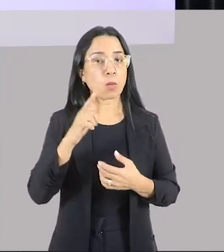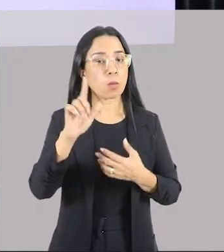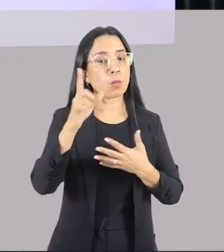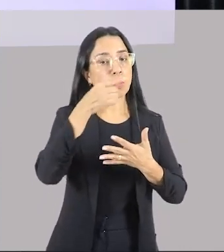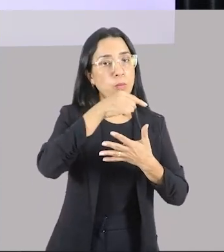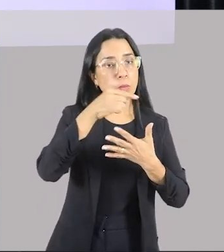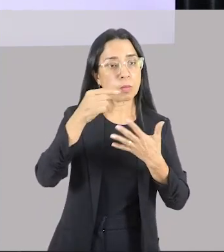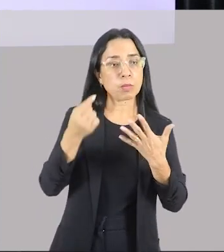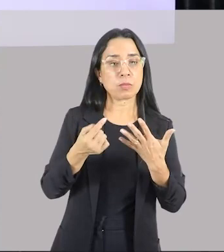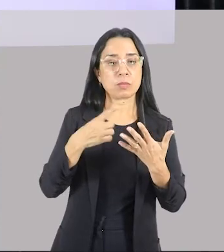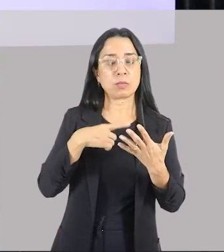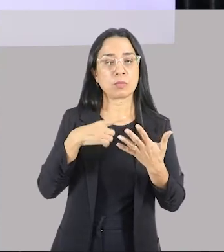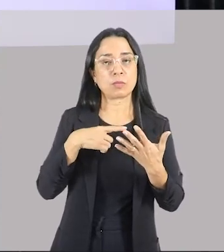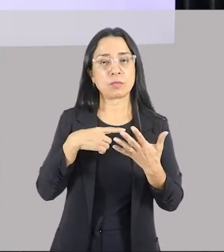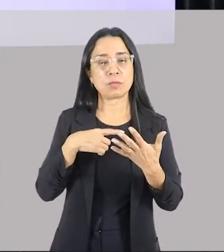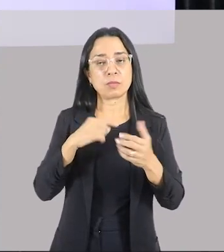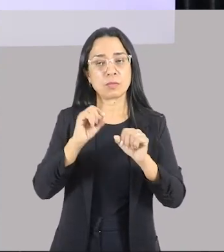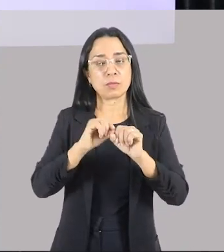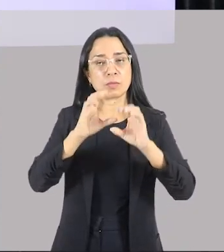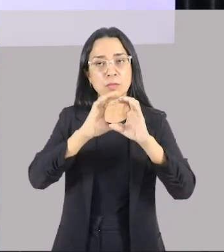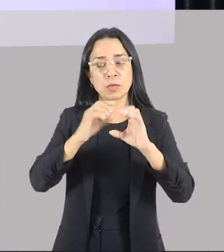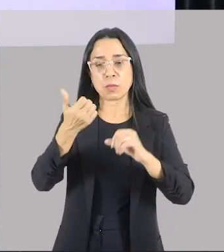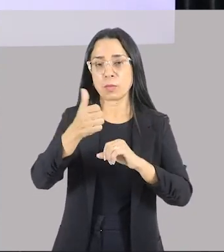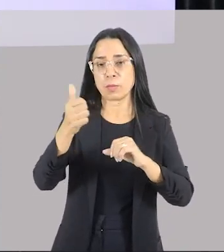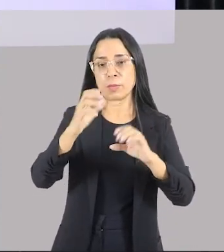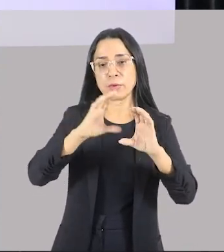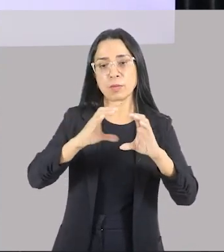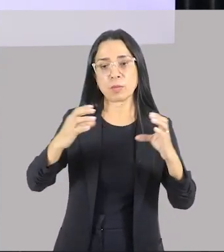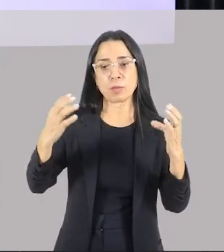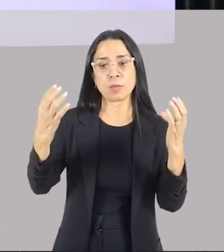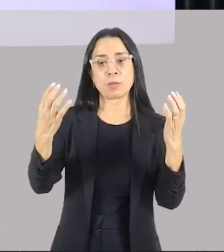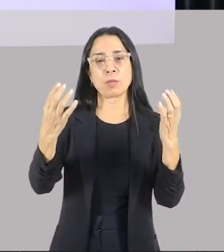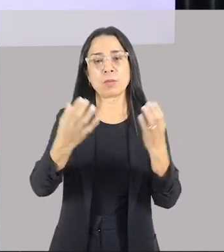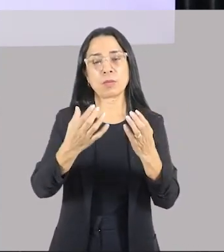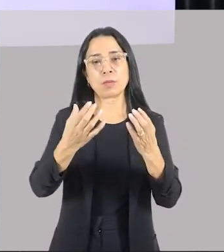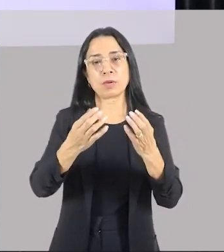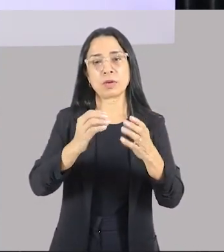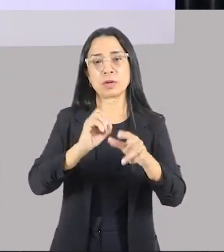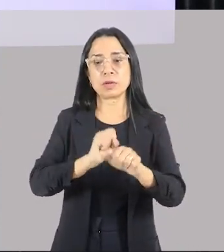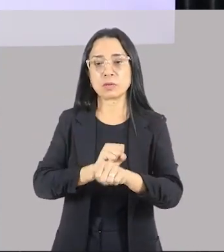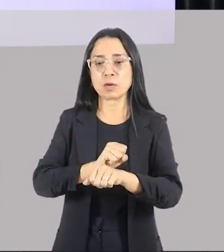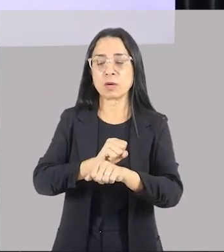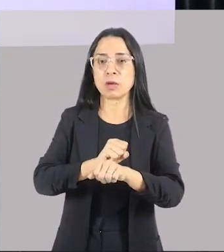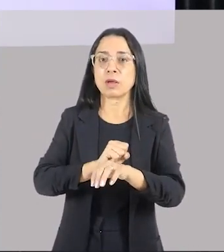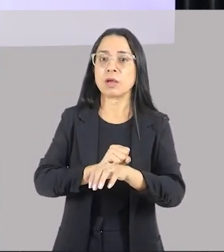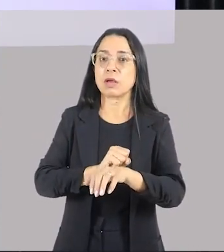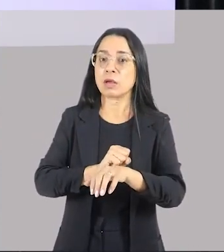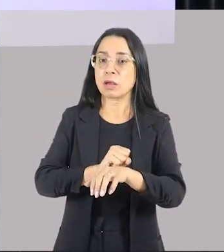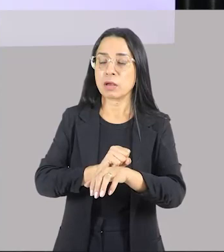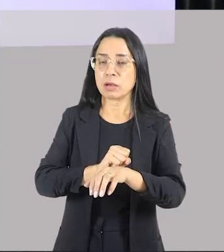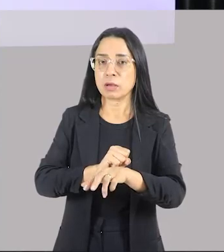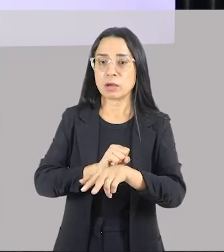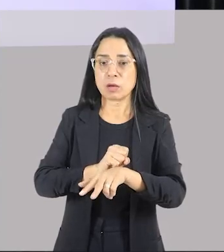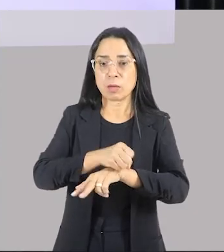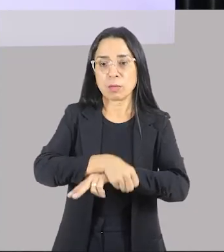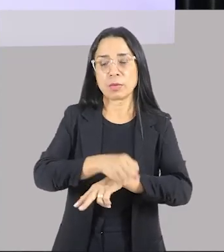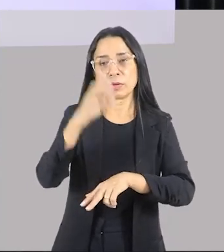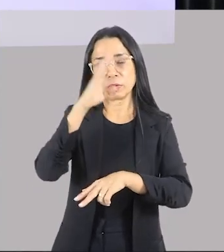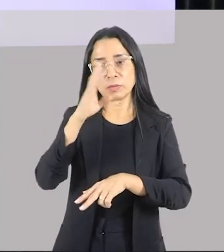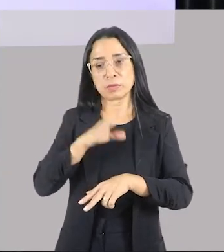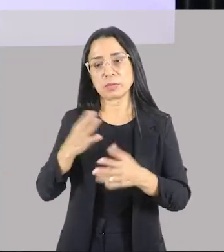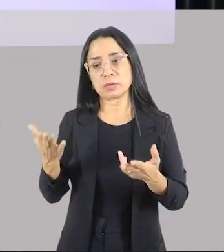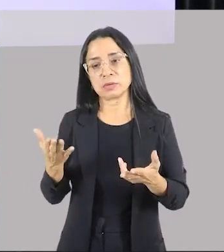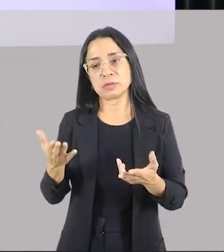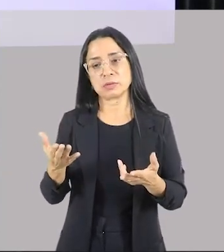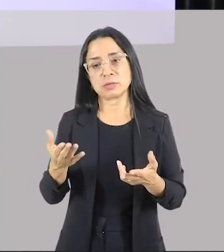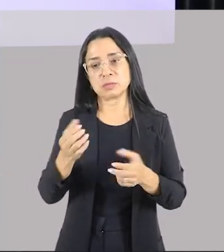período, a realização do primeiro Congresso Operário Brasileiro, lá em 1906, por isso que eu falei ainda há pouco. A demarcação de 1920 é por um